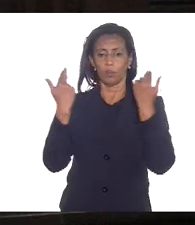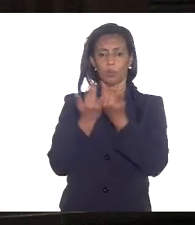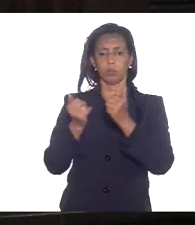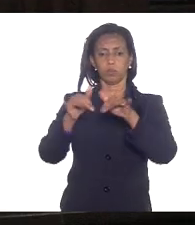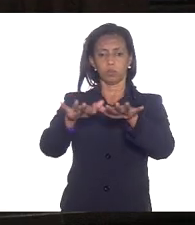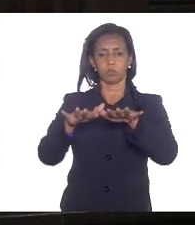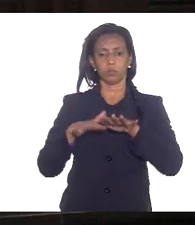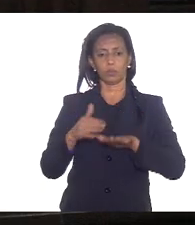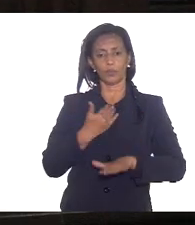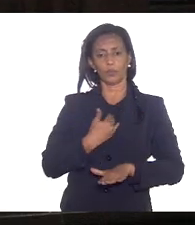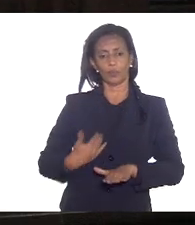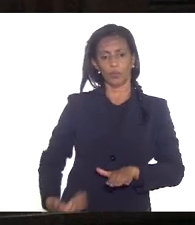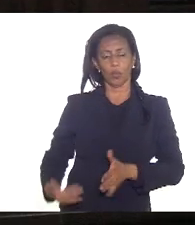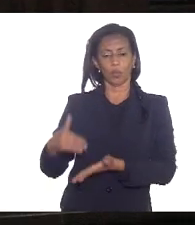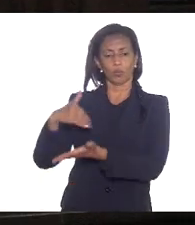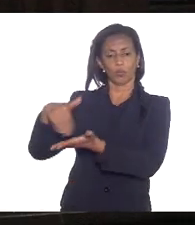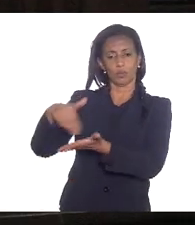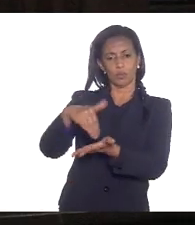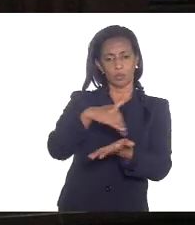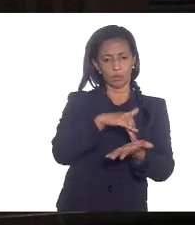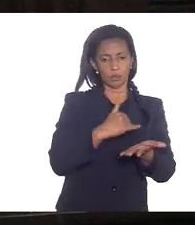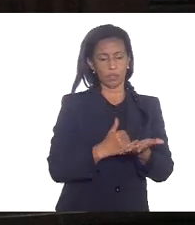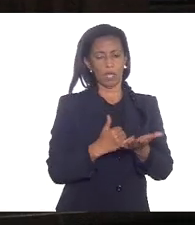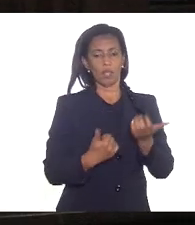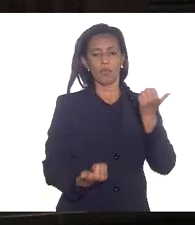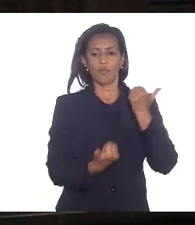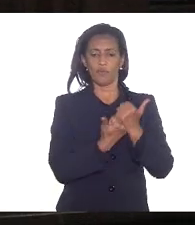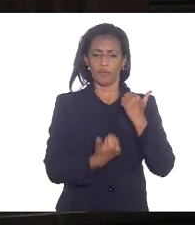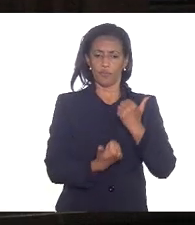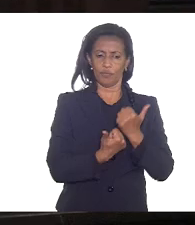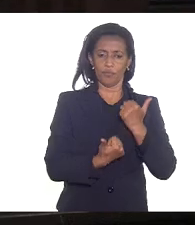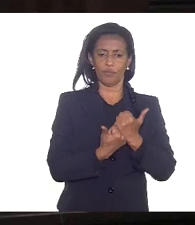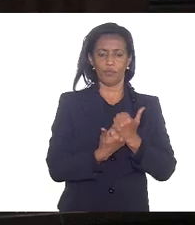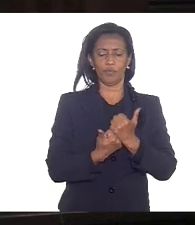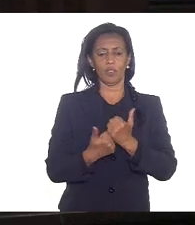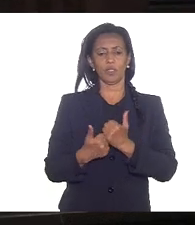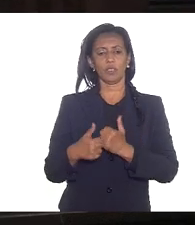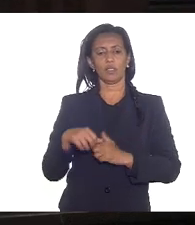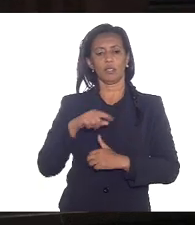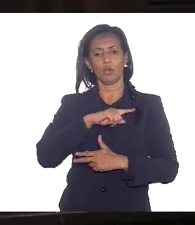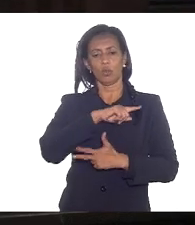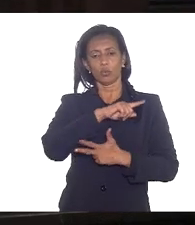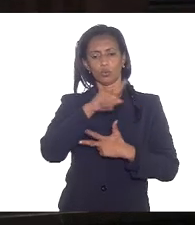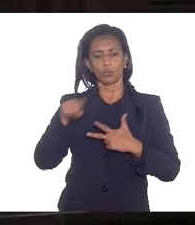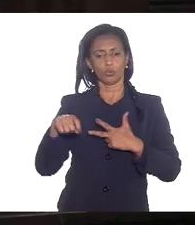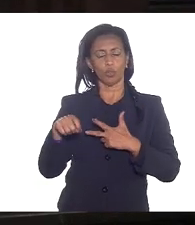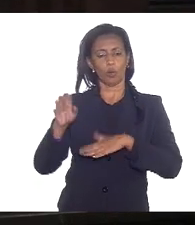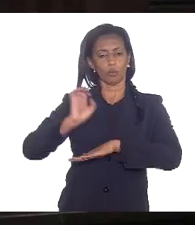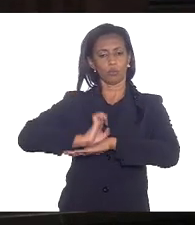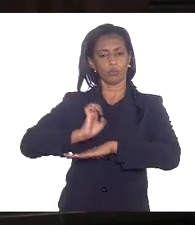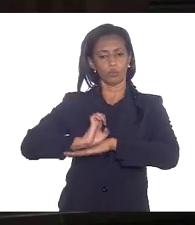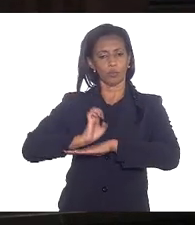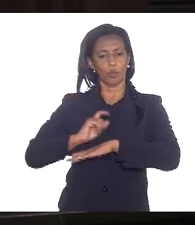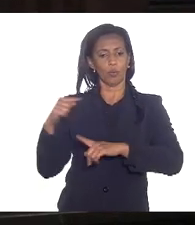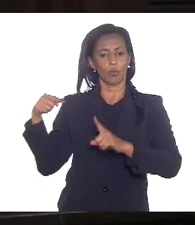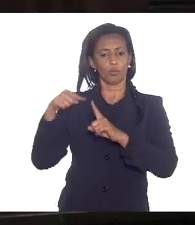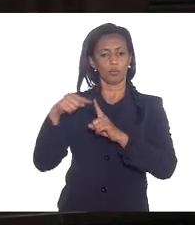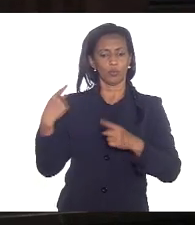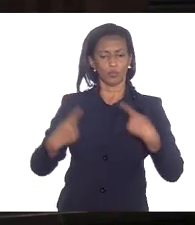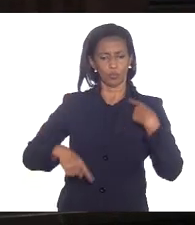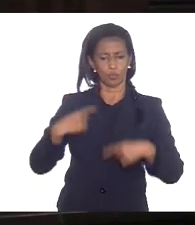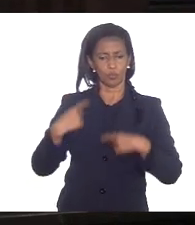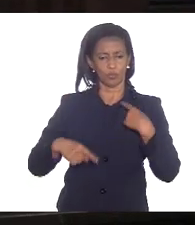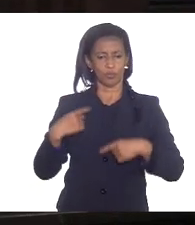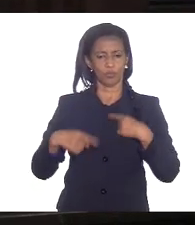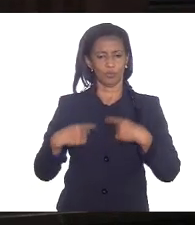públicas com os secretários e secretárias dos órgãos do Estadual com o objetivo de